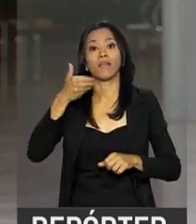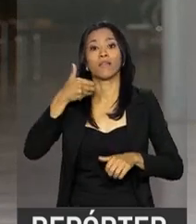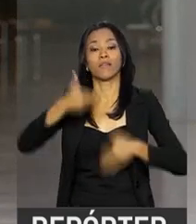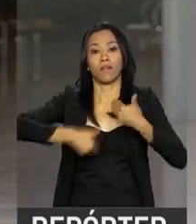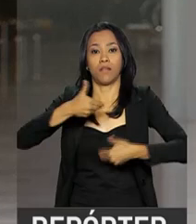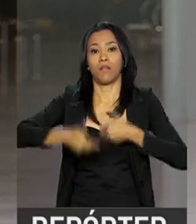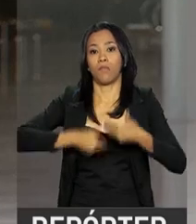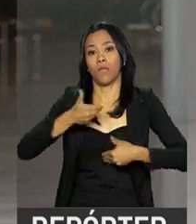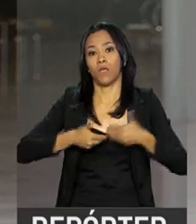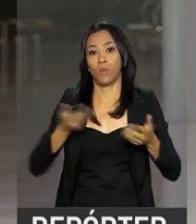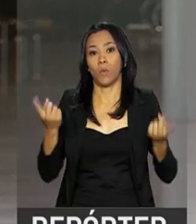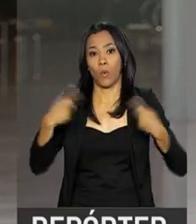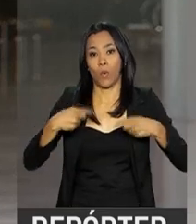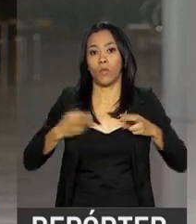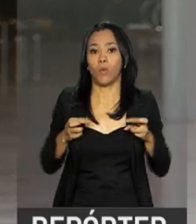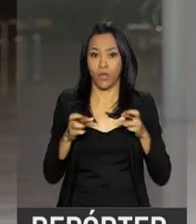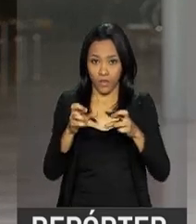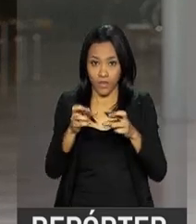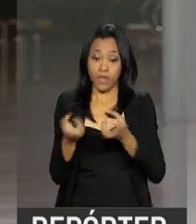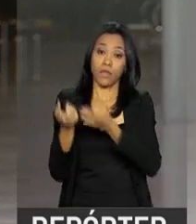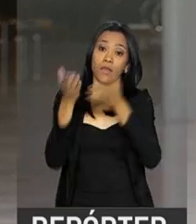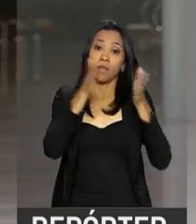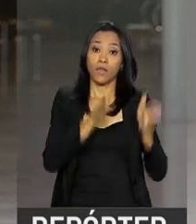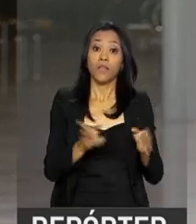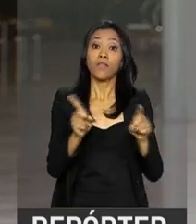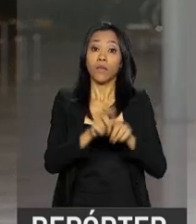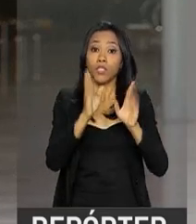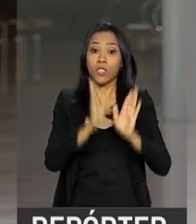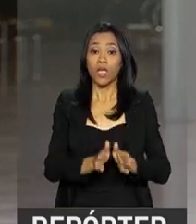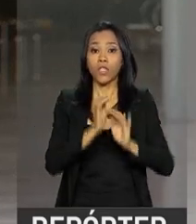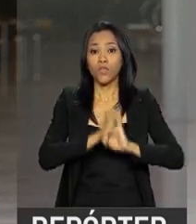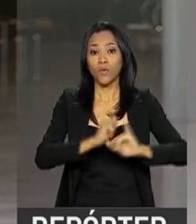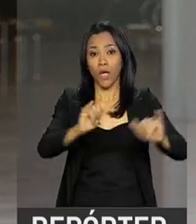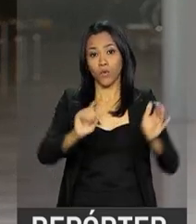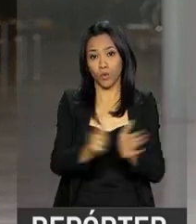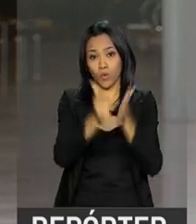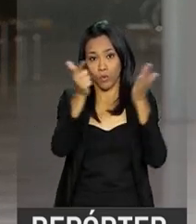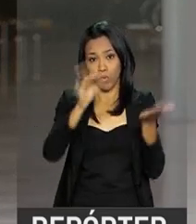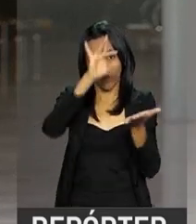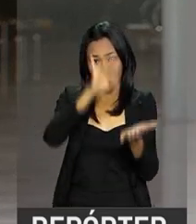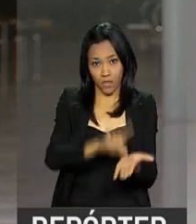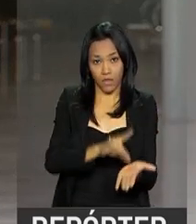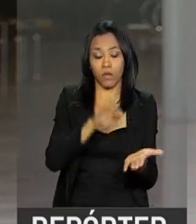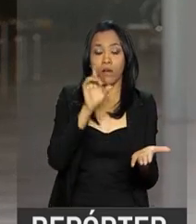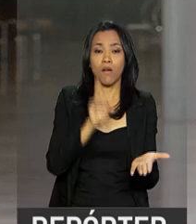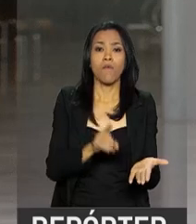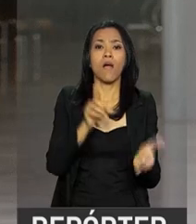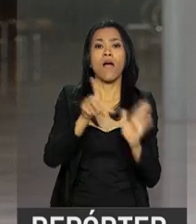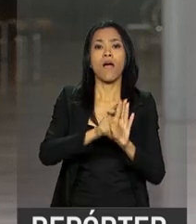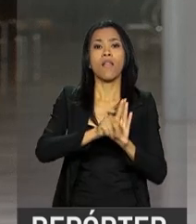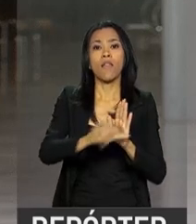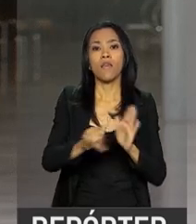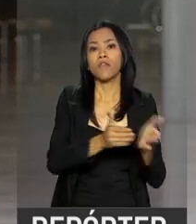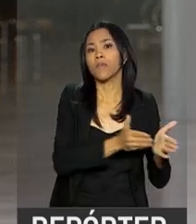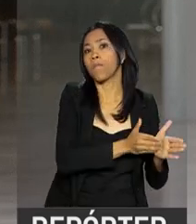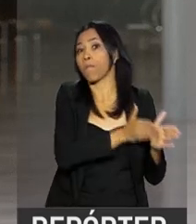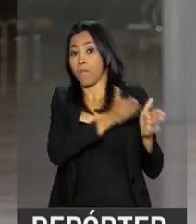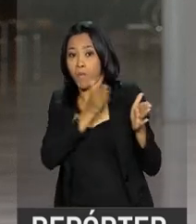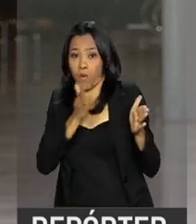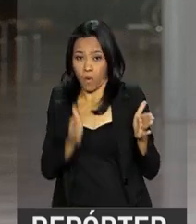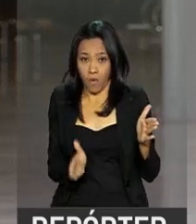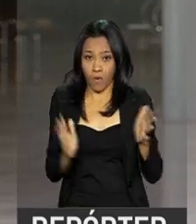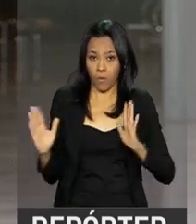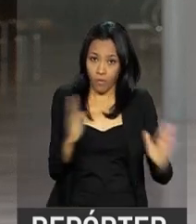e foi publicada também no diário oficial desta terça feira a lei que prorroga o prazo para utilização do incentivo fiscal